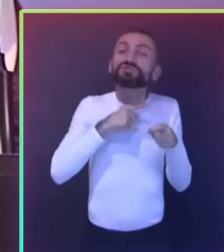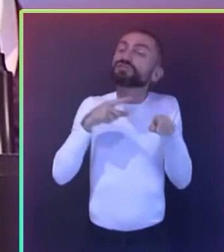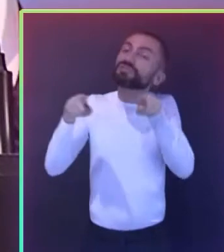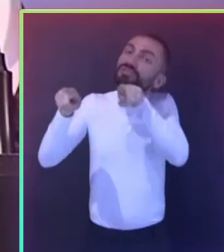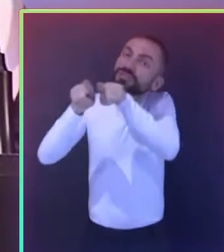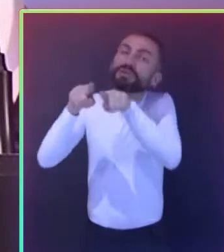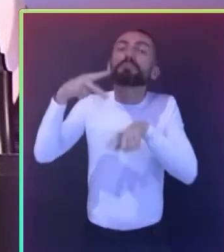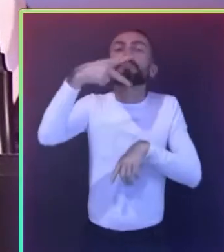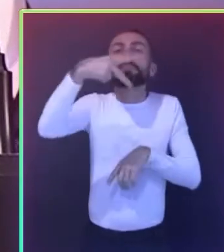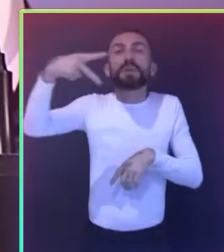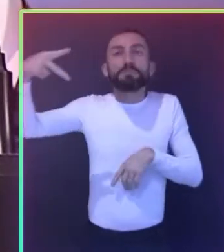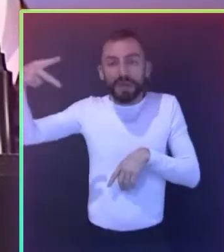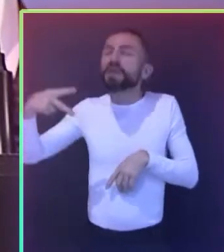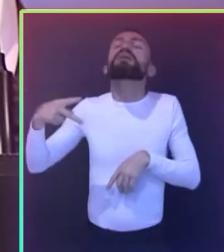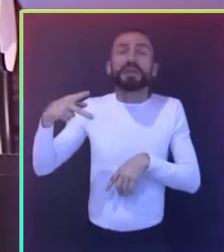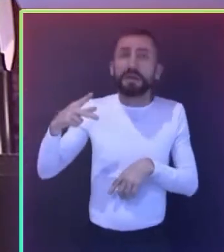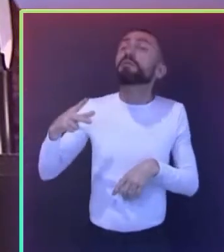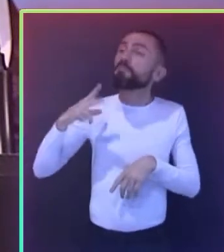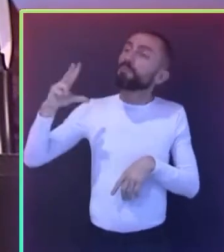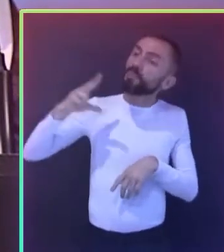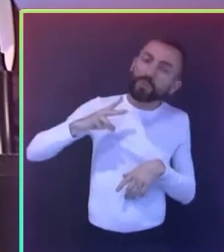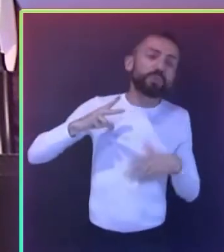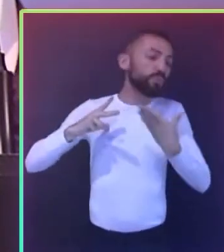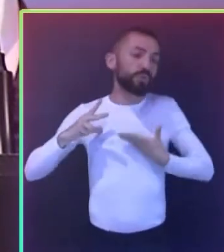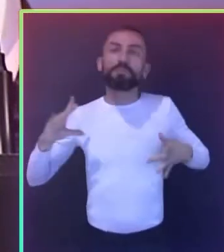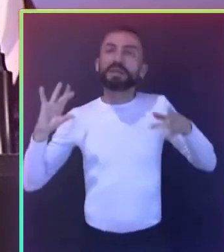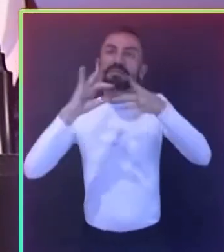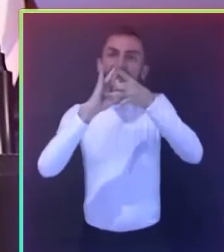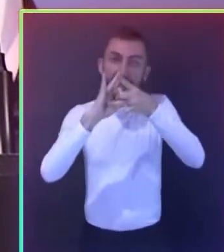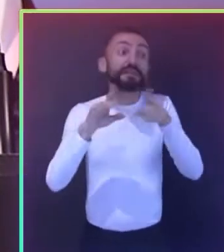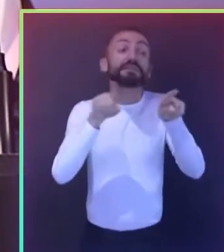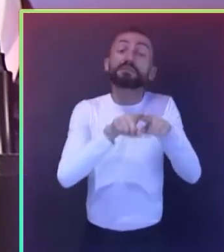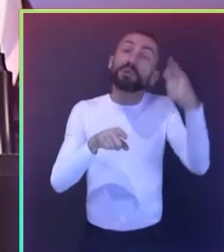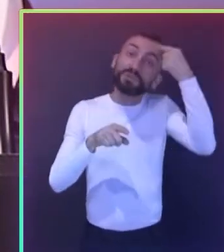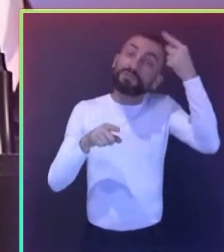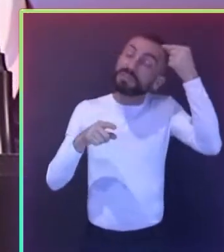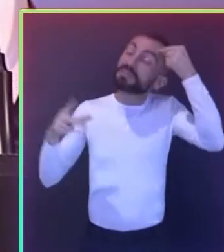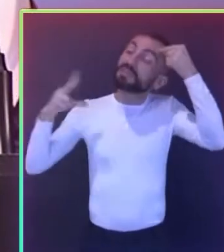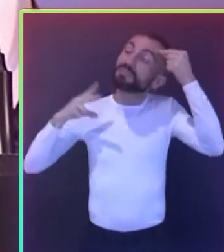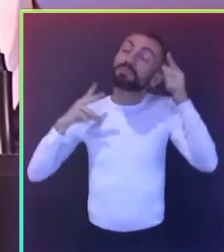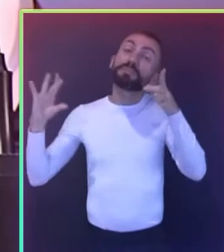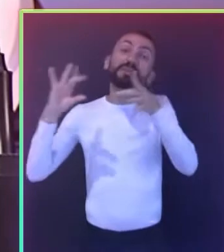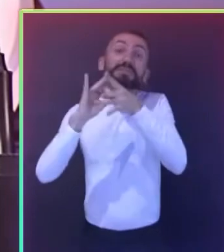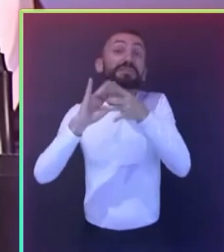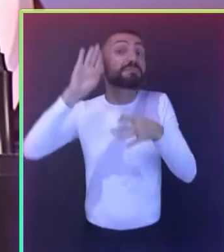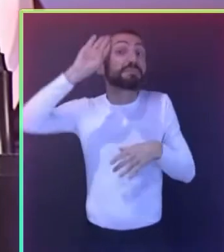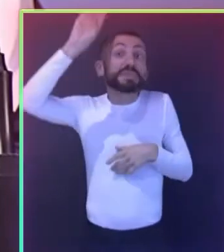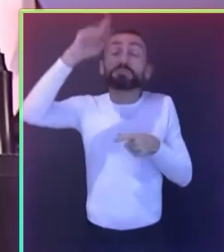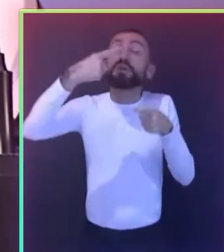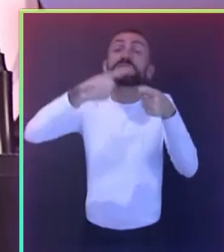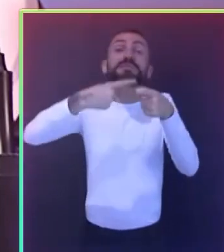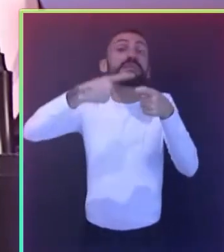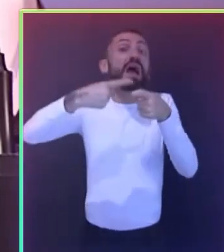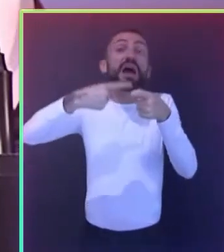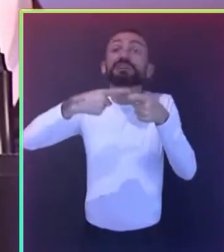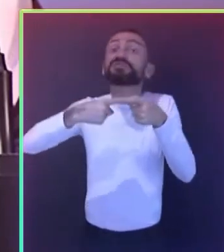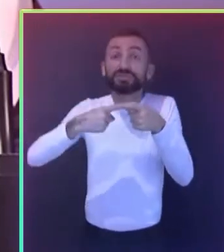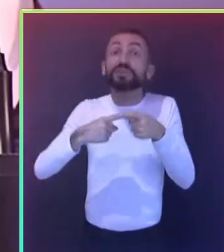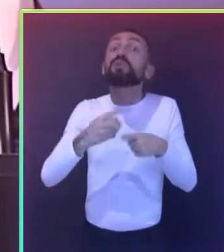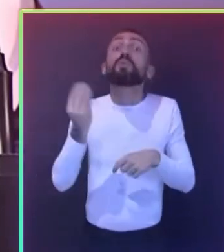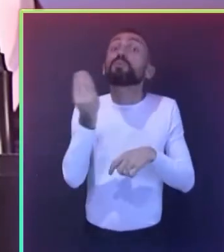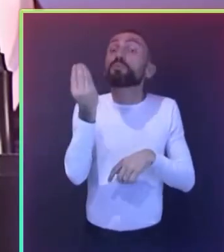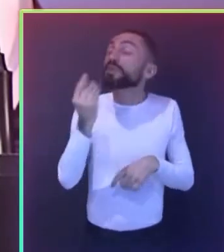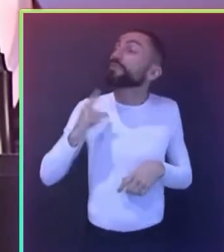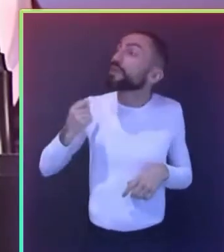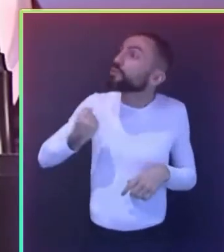privadas parcerias com a universidade colocaram seu municípios e a frente quanto aos indicadores de